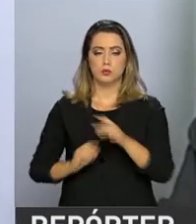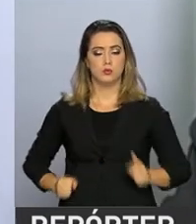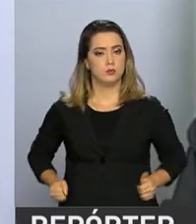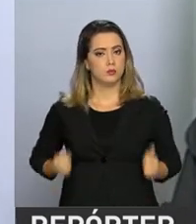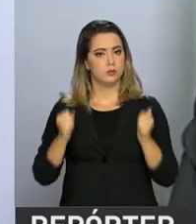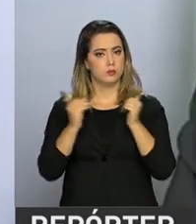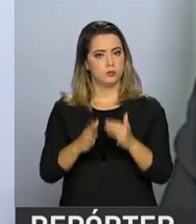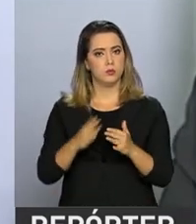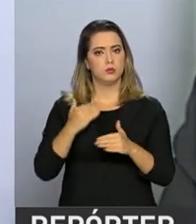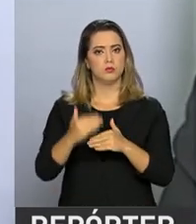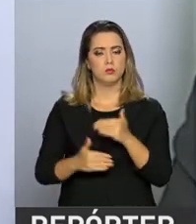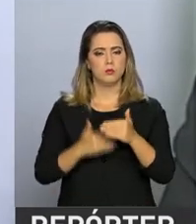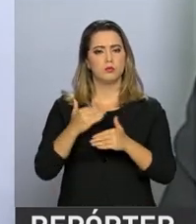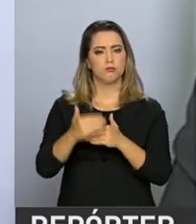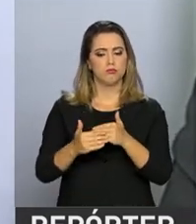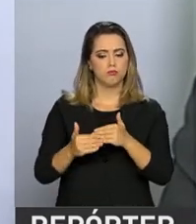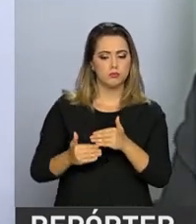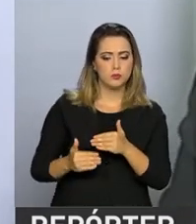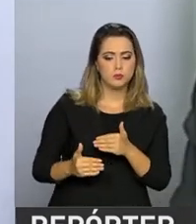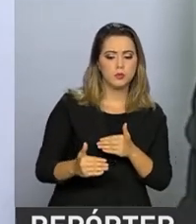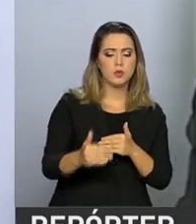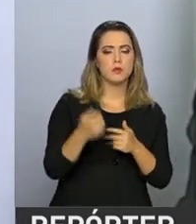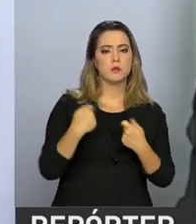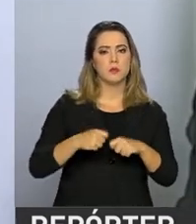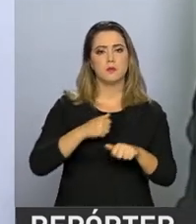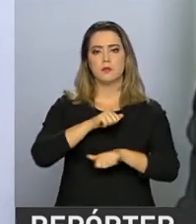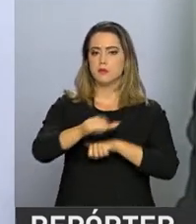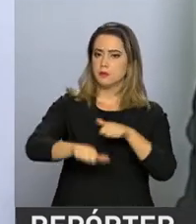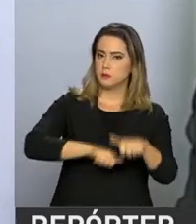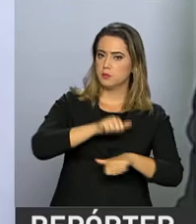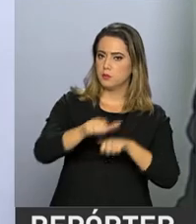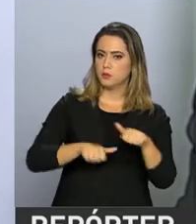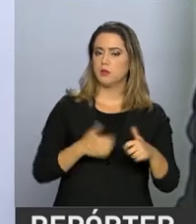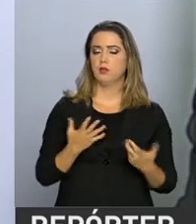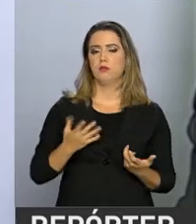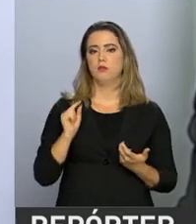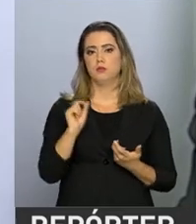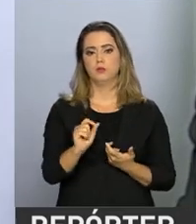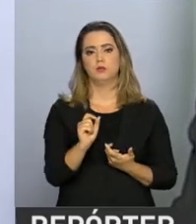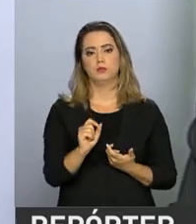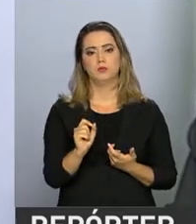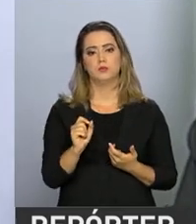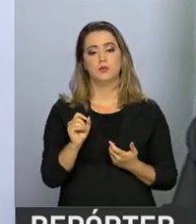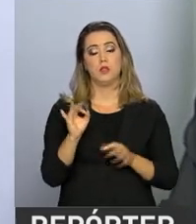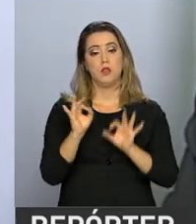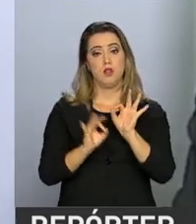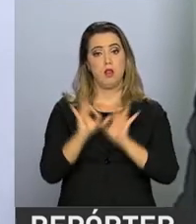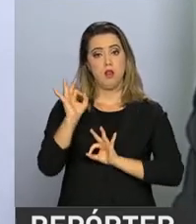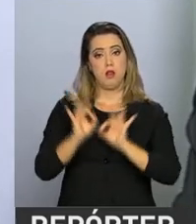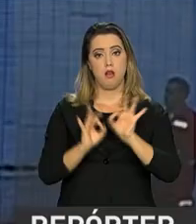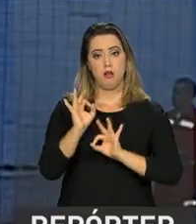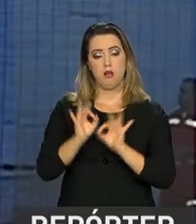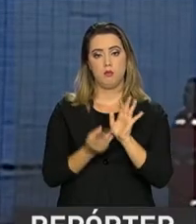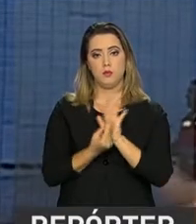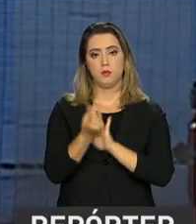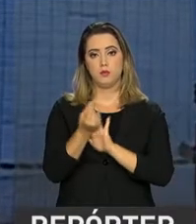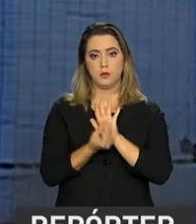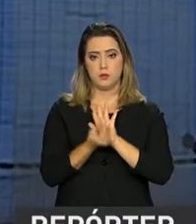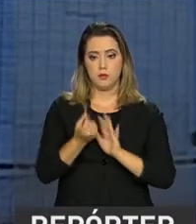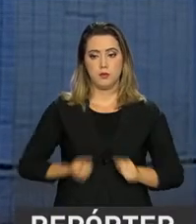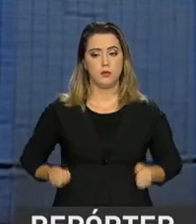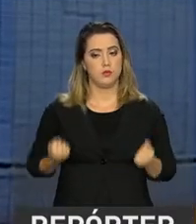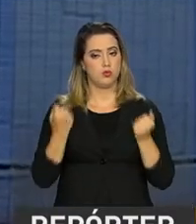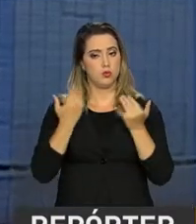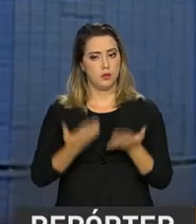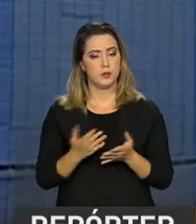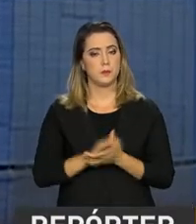implicando a cada ano a necessidade de mudanças estruturais na despesa pública agora o governo vai